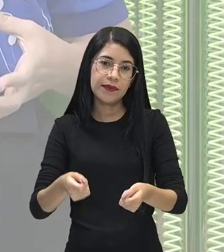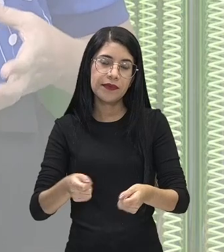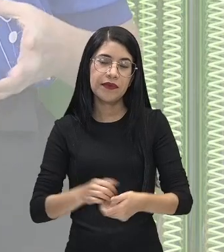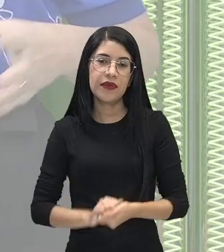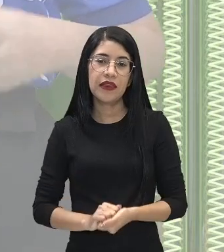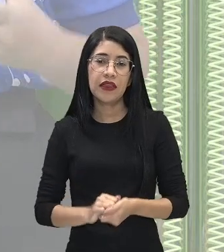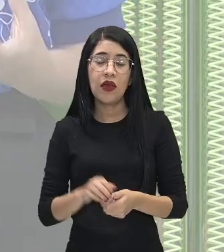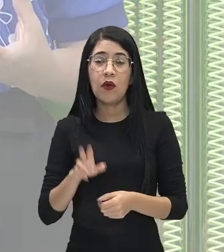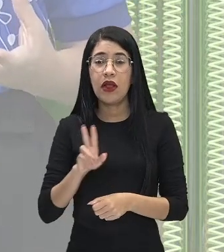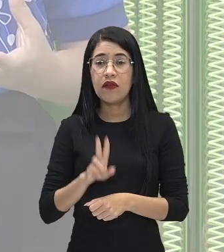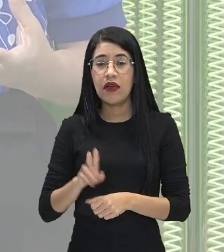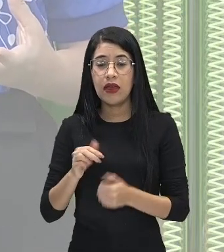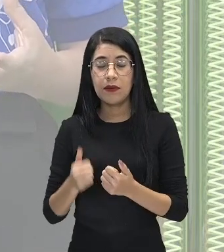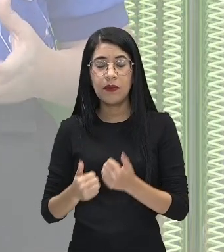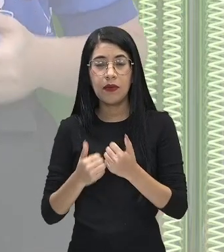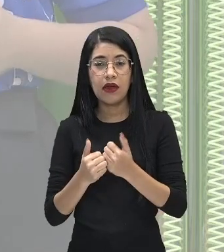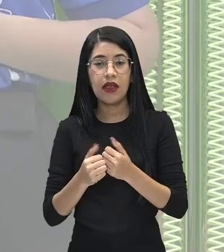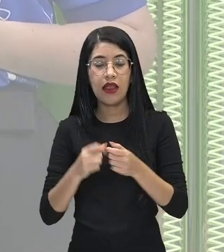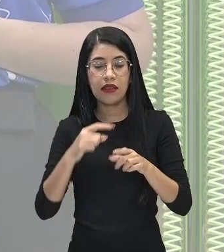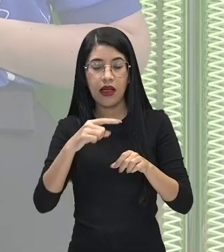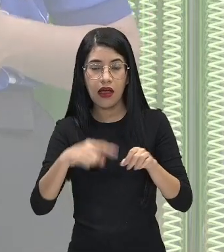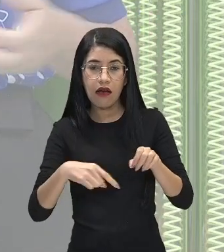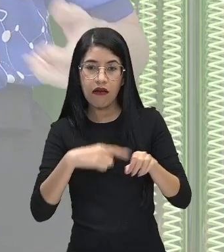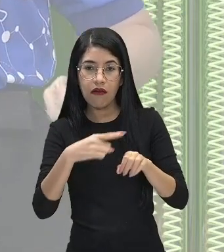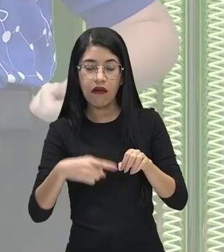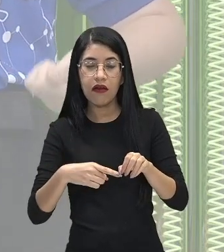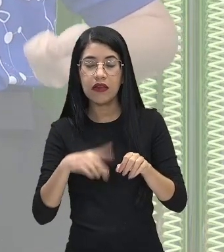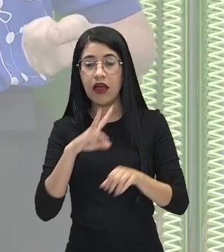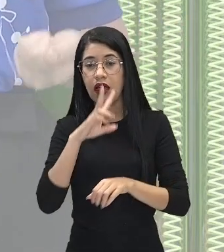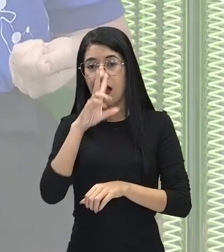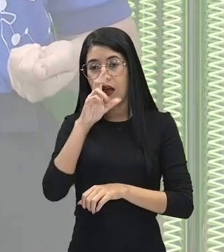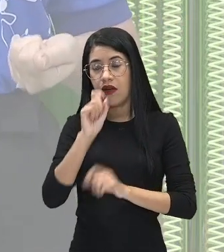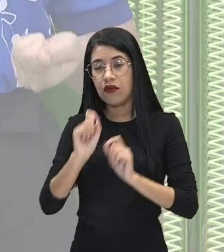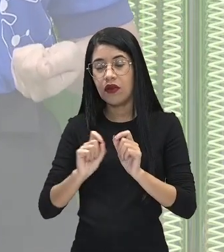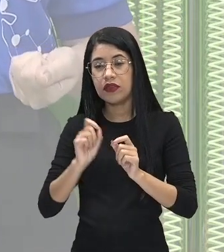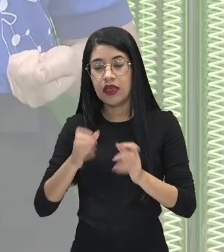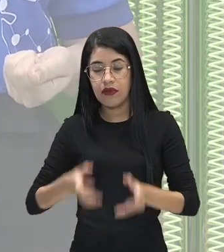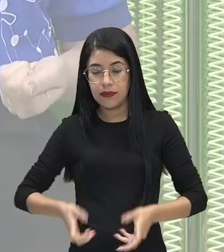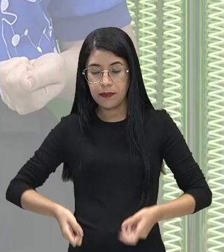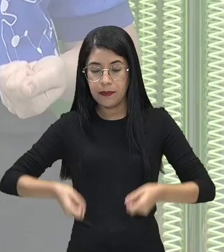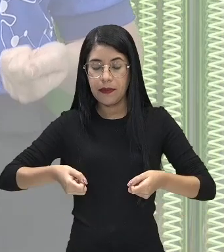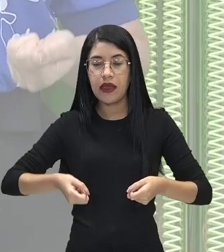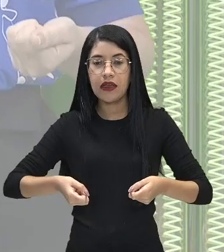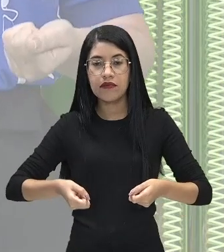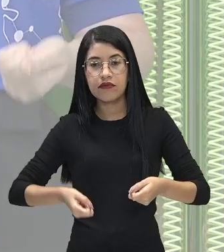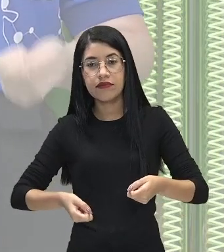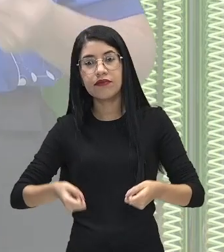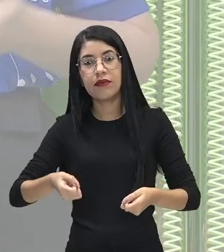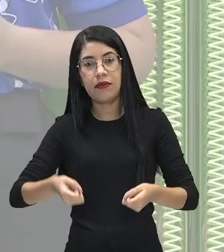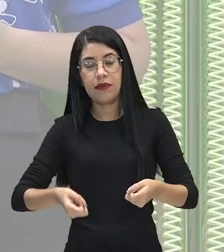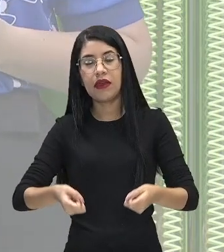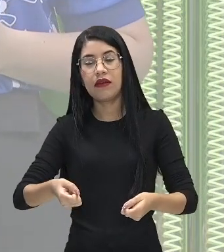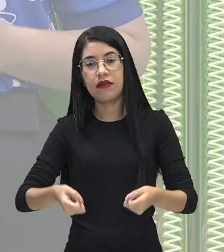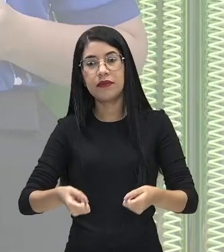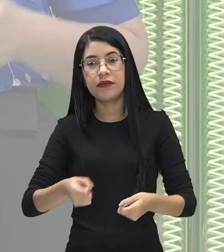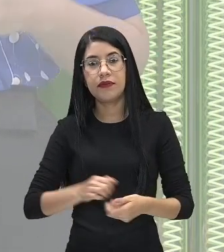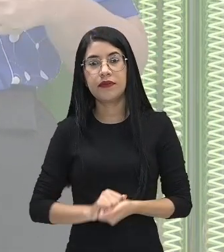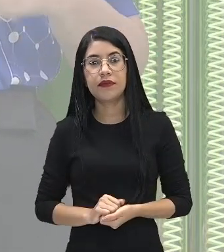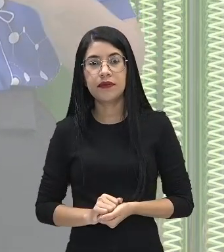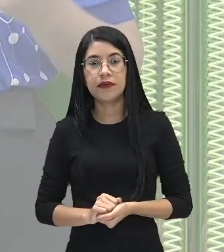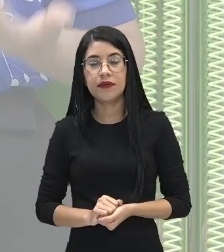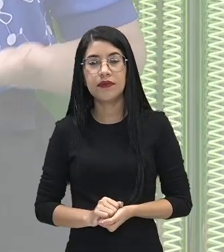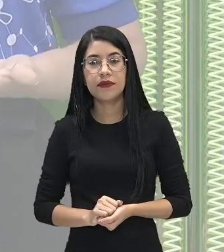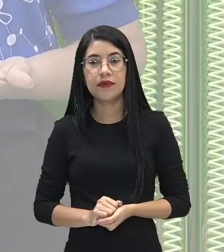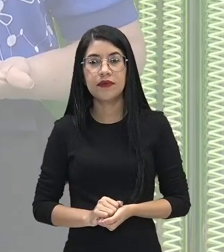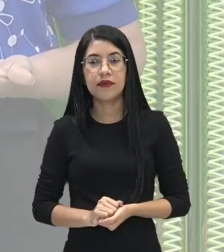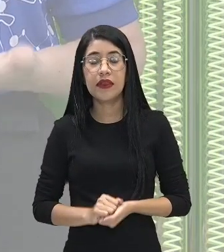a roda daquele carrinho de mão. A força potente vai ser onde você apoia ali as mãos, né? Para movimentar. E